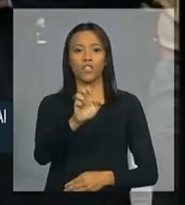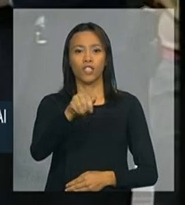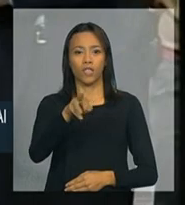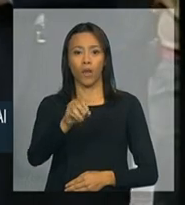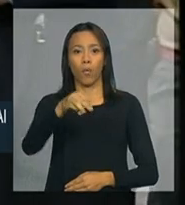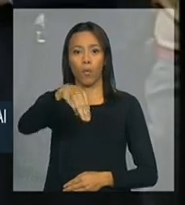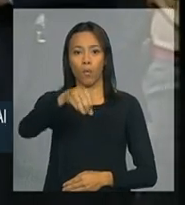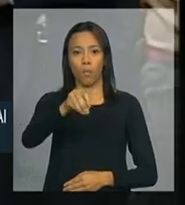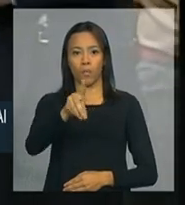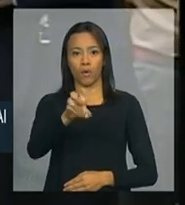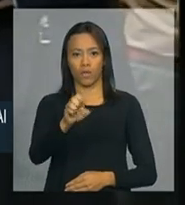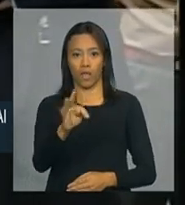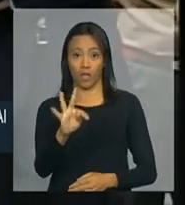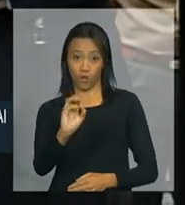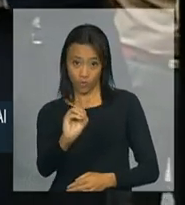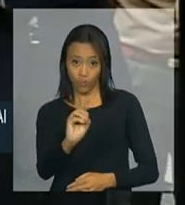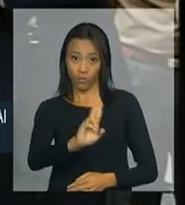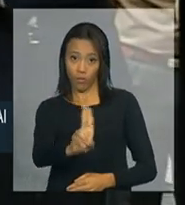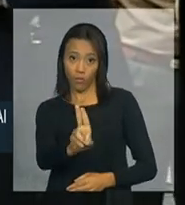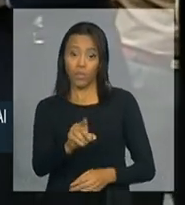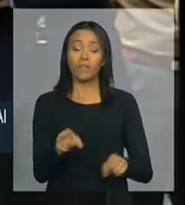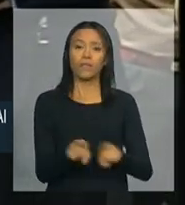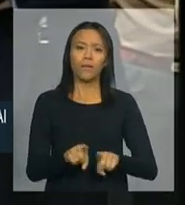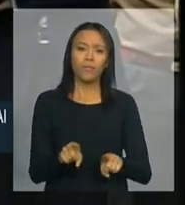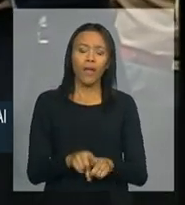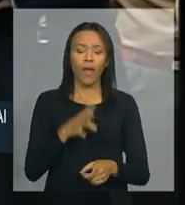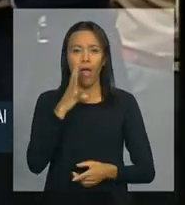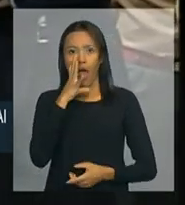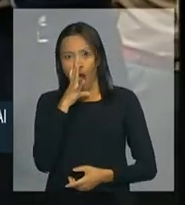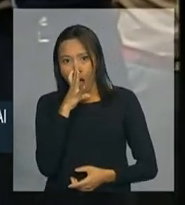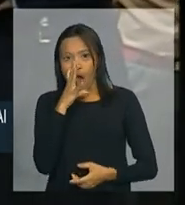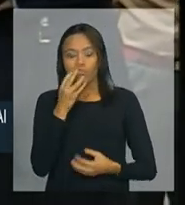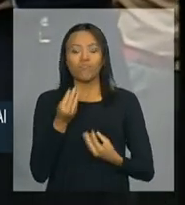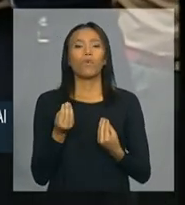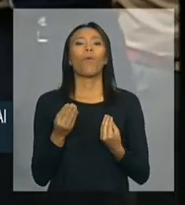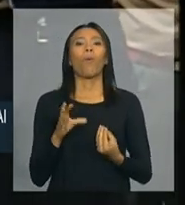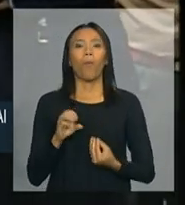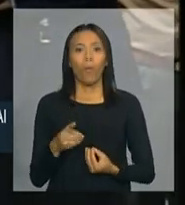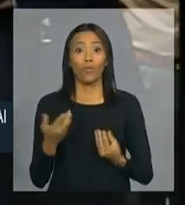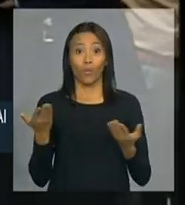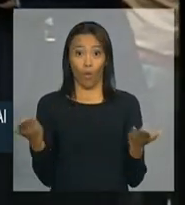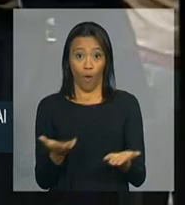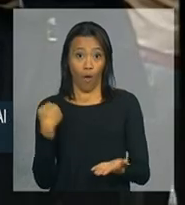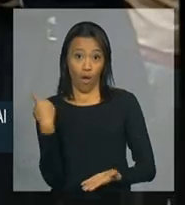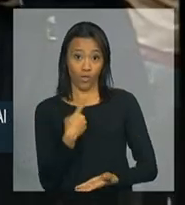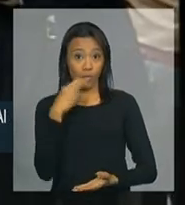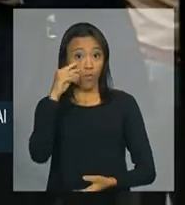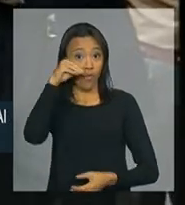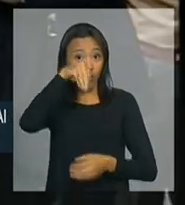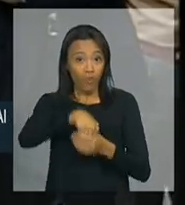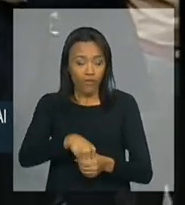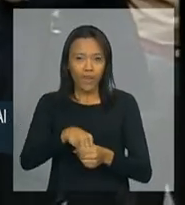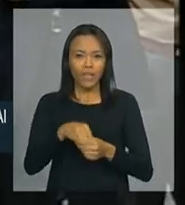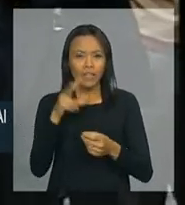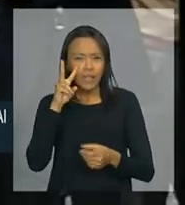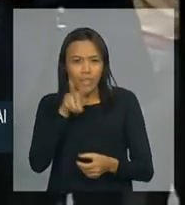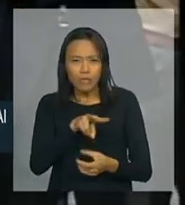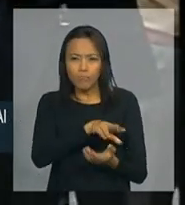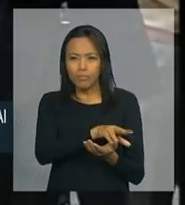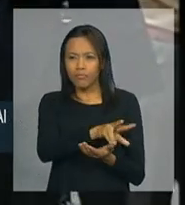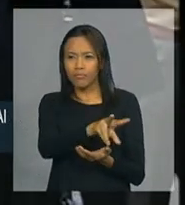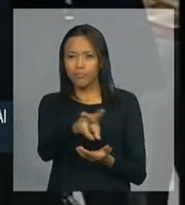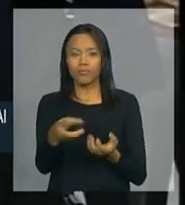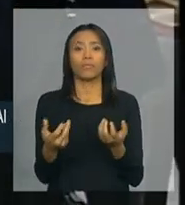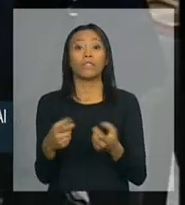Modesto. E é impressionante, presidente Dilma, a visão aqui de dentro do Centro Integrado